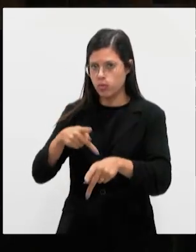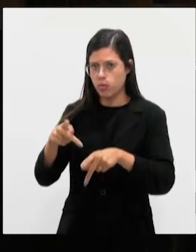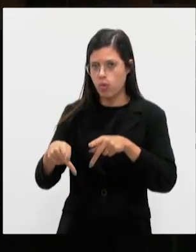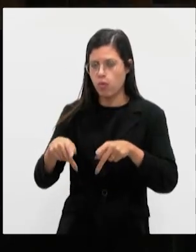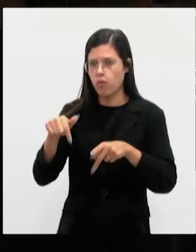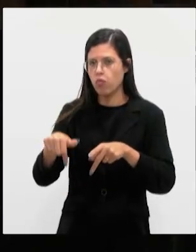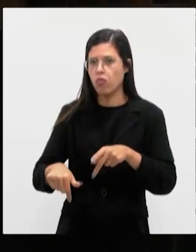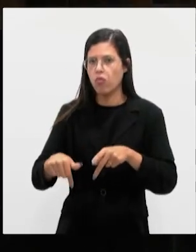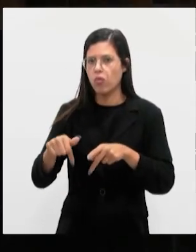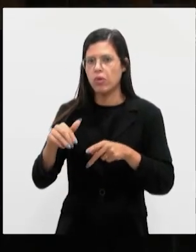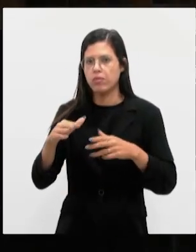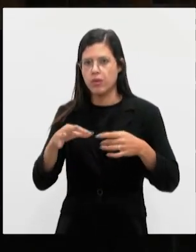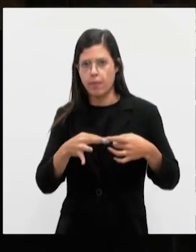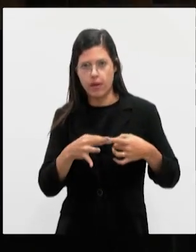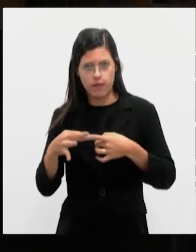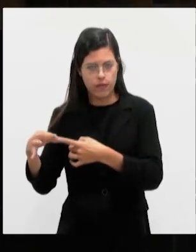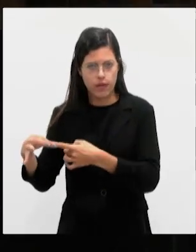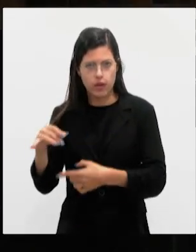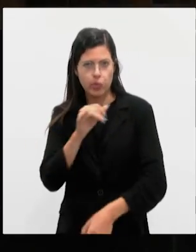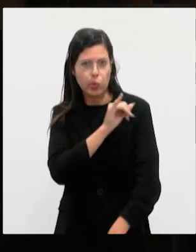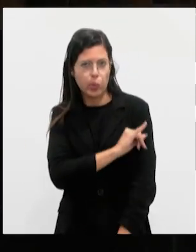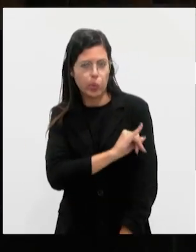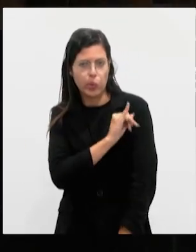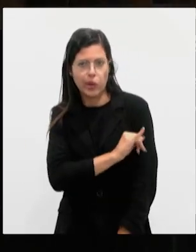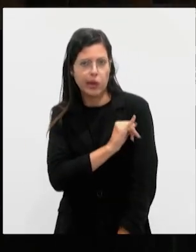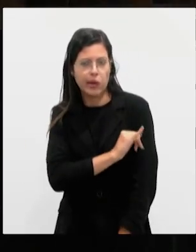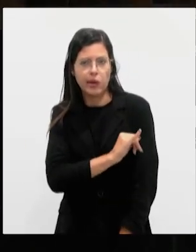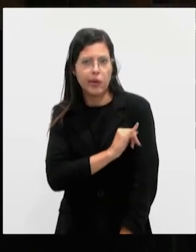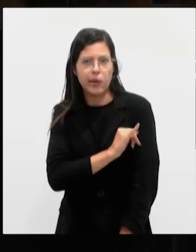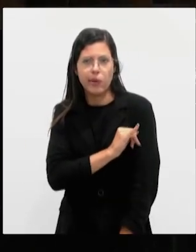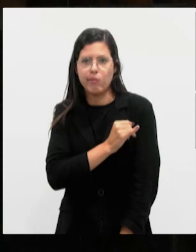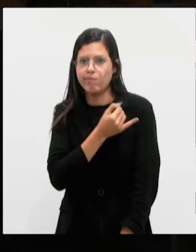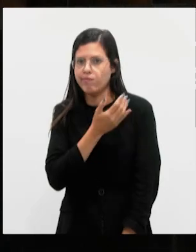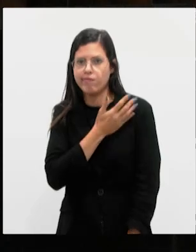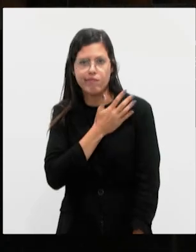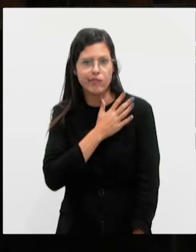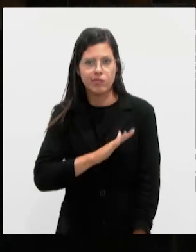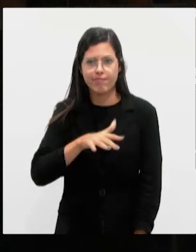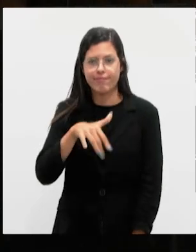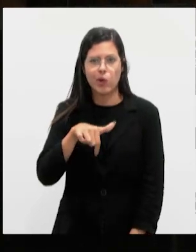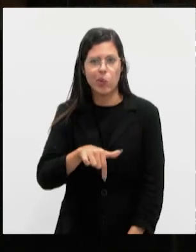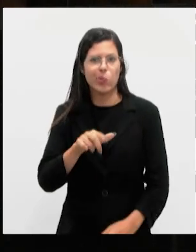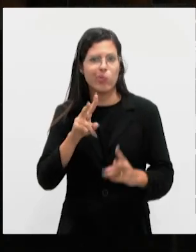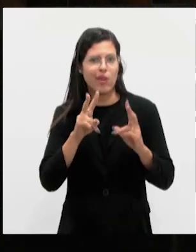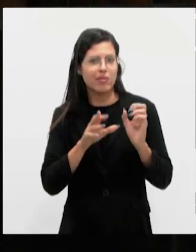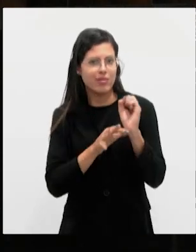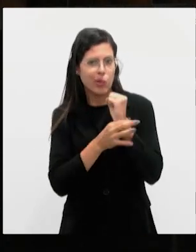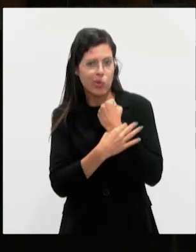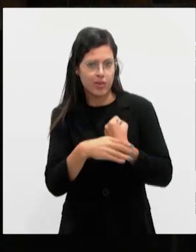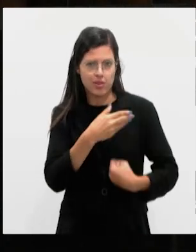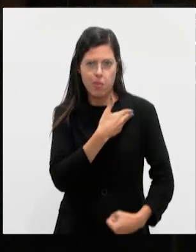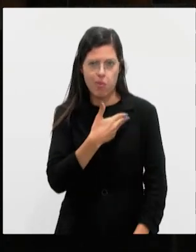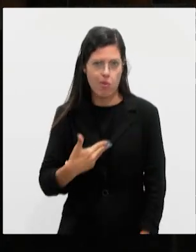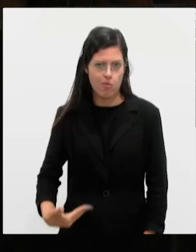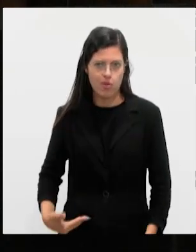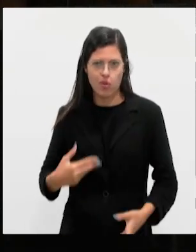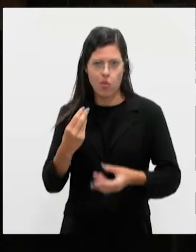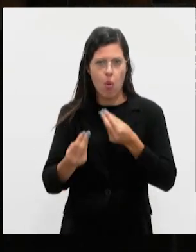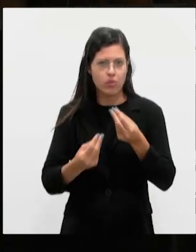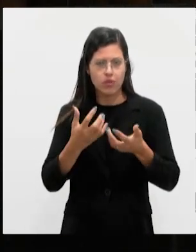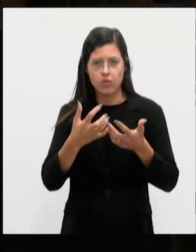do subúrbio carioca, com relação à segurança pública, que é um tema que a gente não pode se